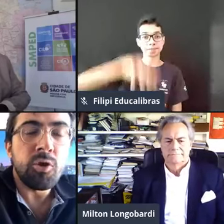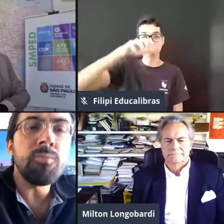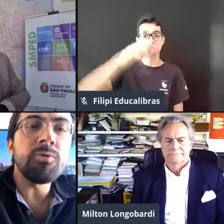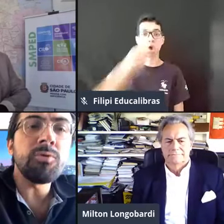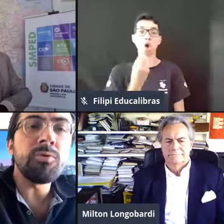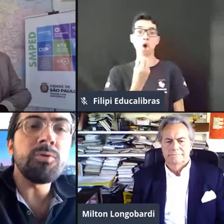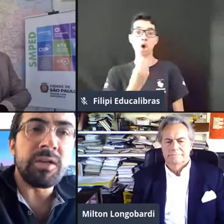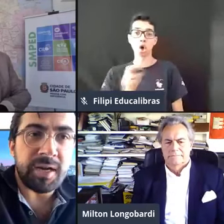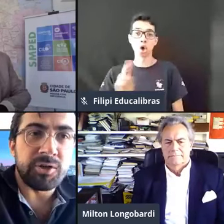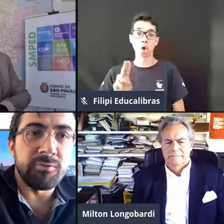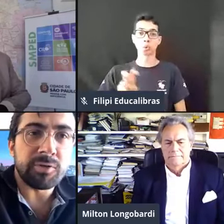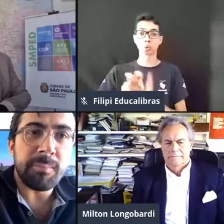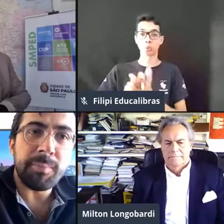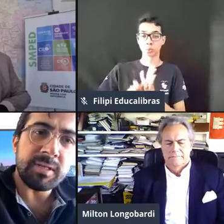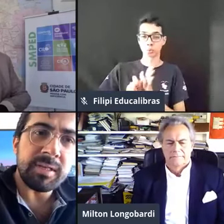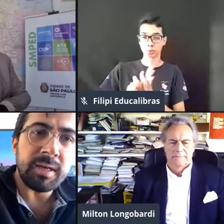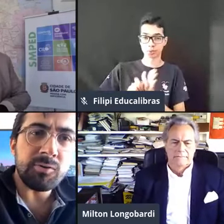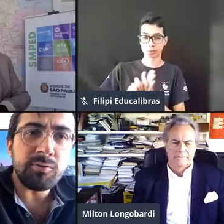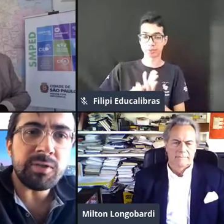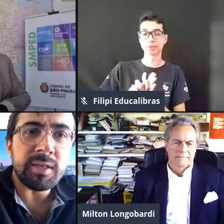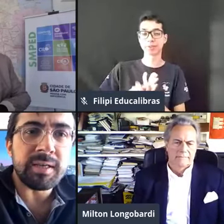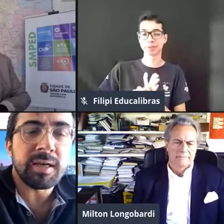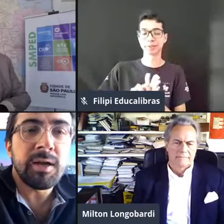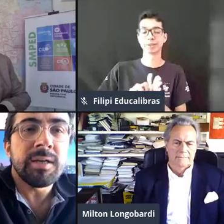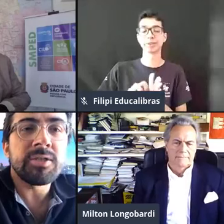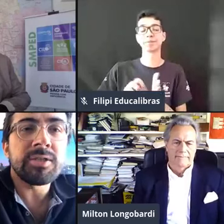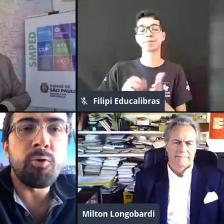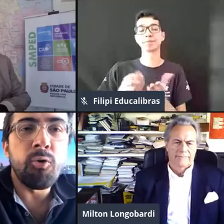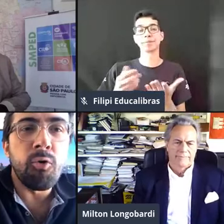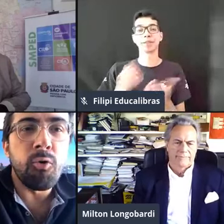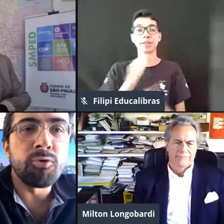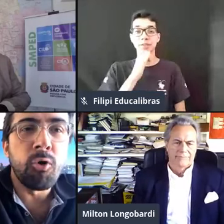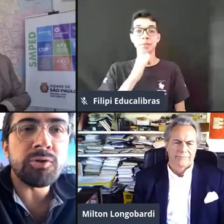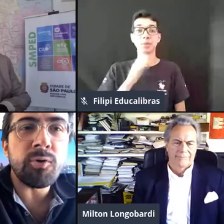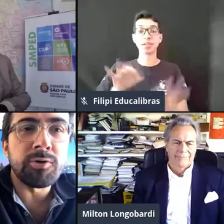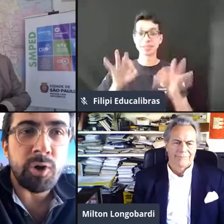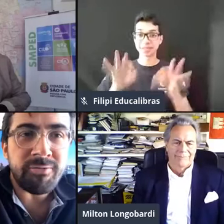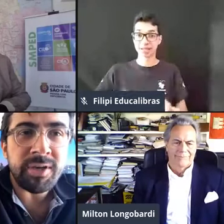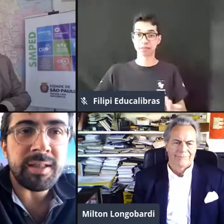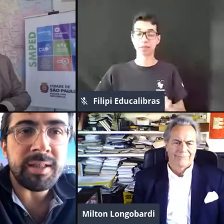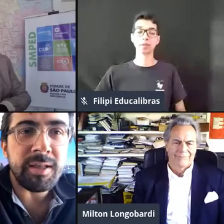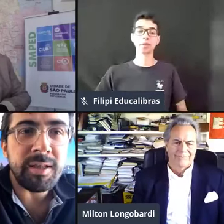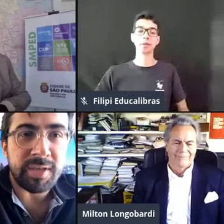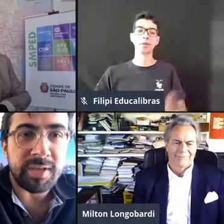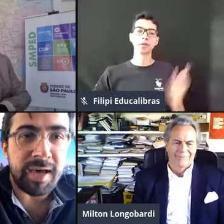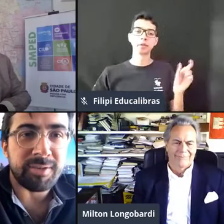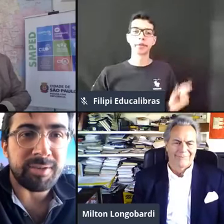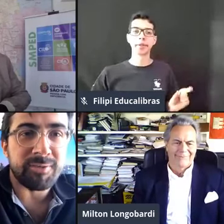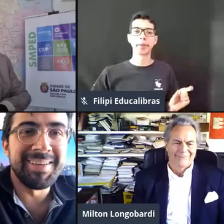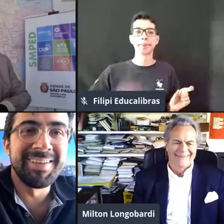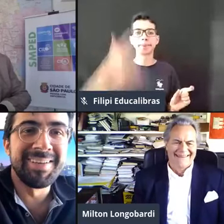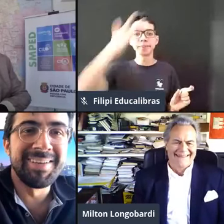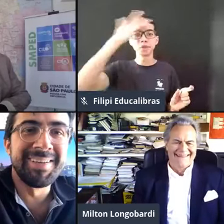somos significativos. A pessoa de 60 anos, com certeza, diz que o idoso é o jovem que deu certo.